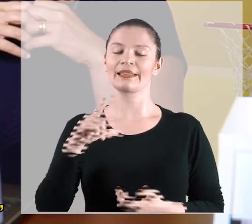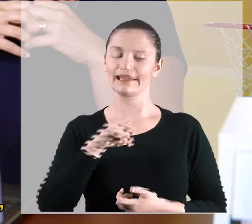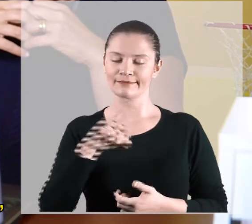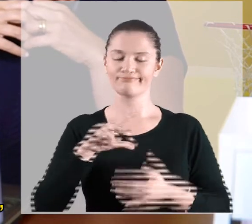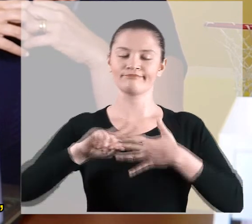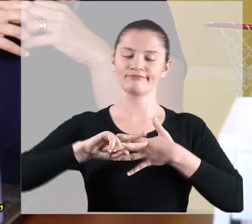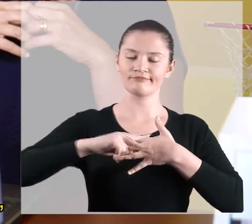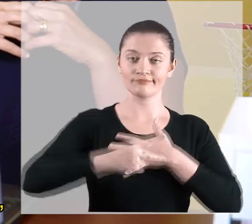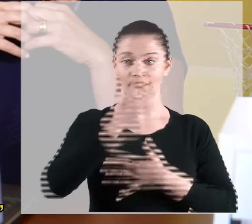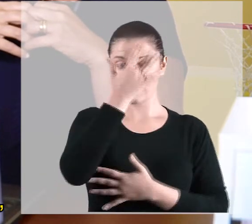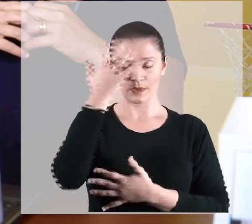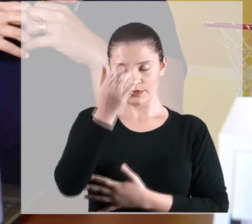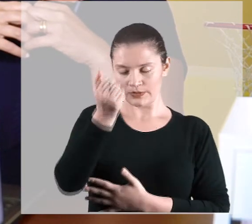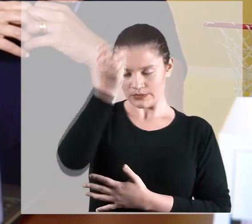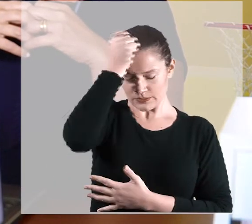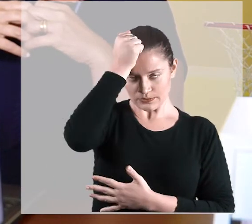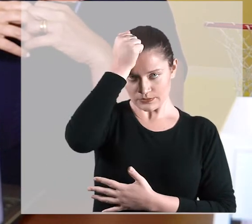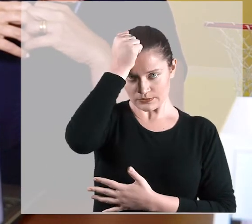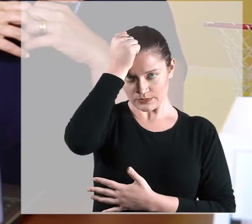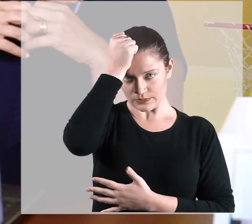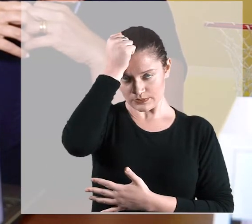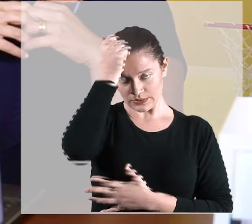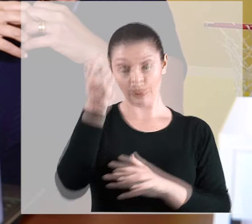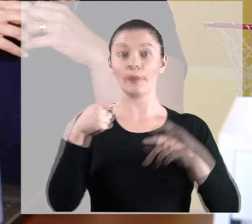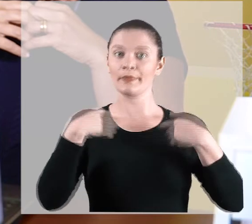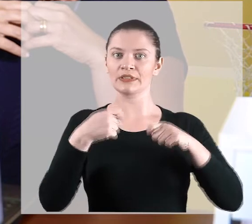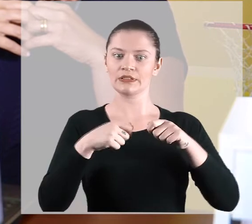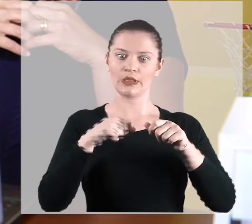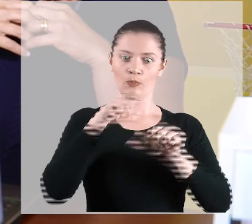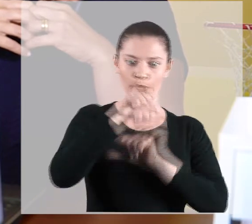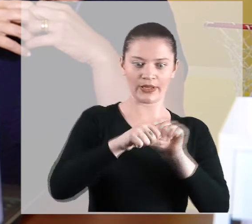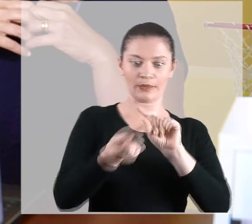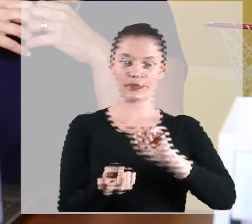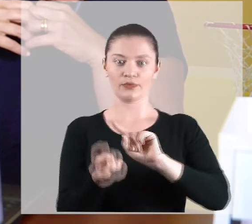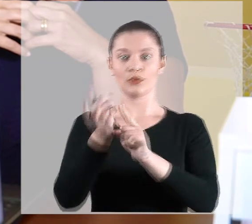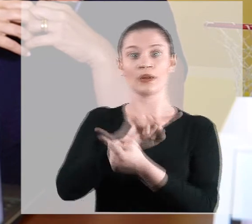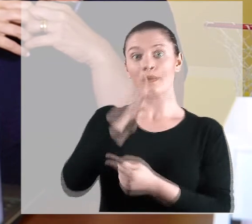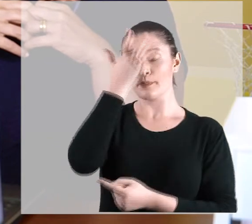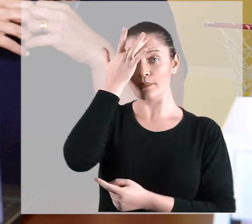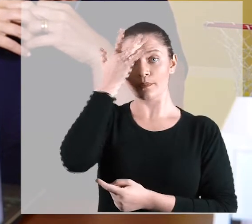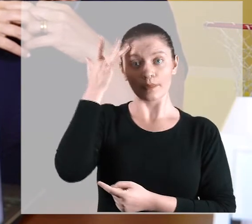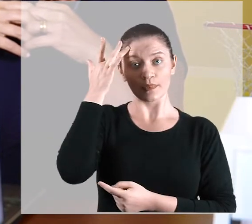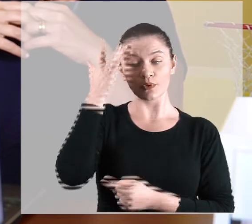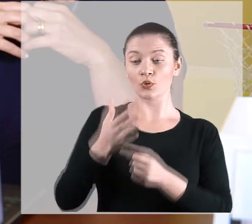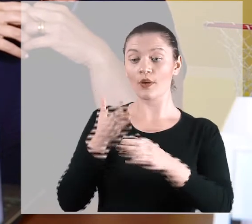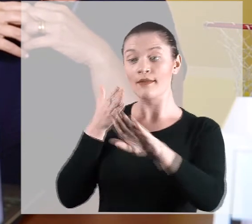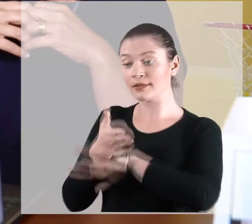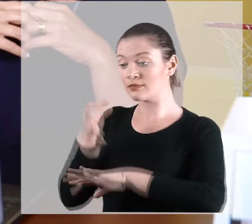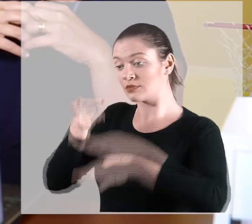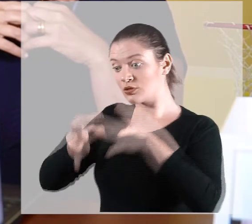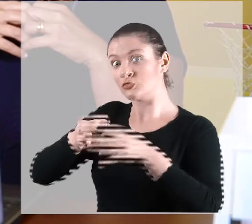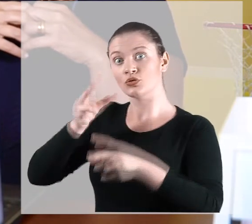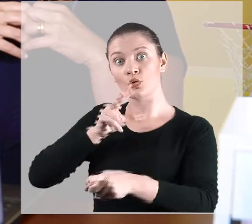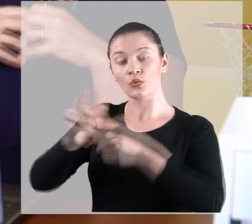muitos casos de pessoas que se arrependeram, são os destransicionadores, pessoas entrando na justiça e ganhando, porque eles foram